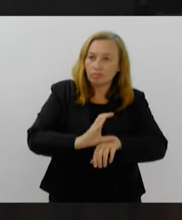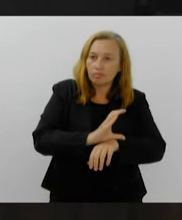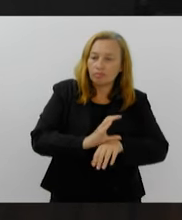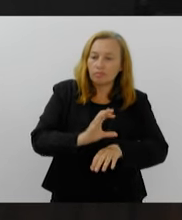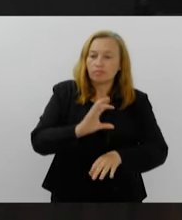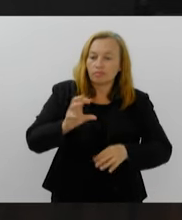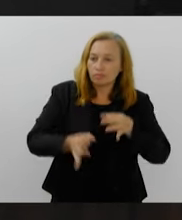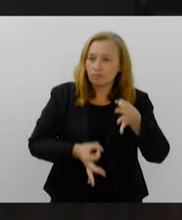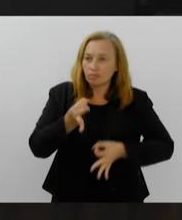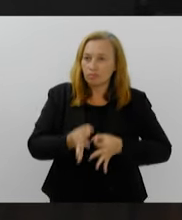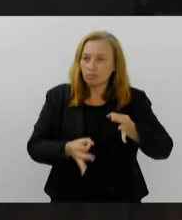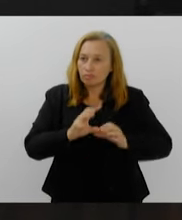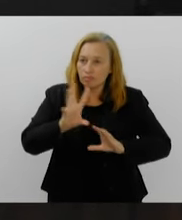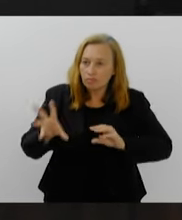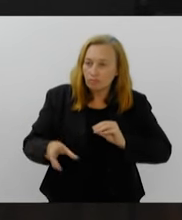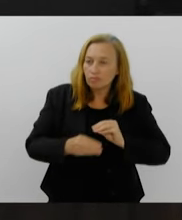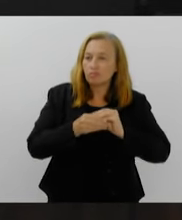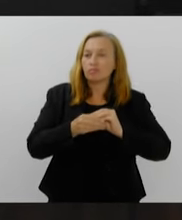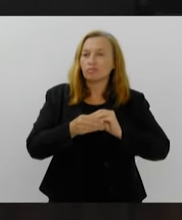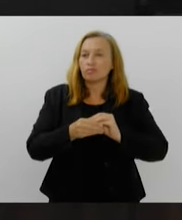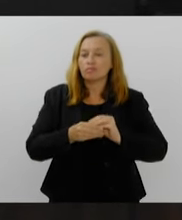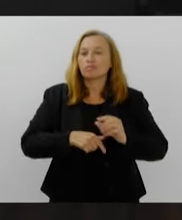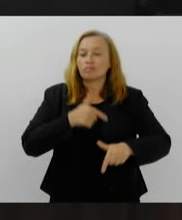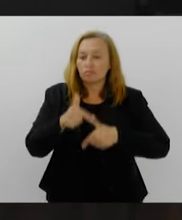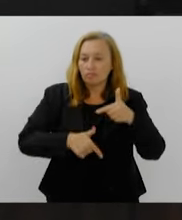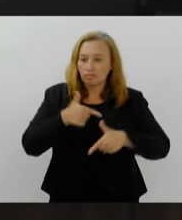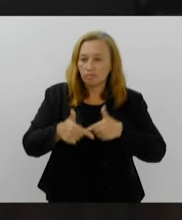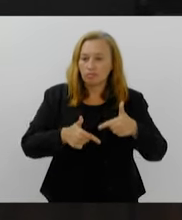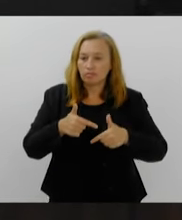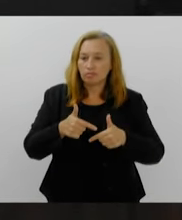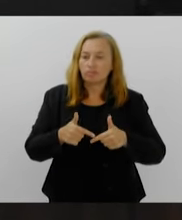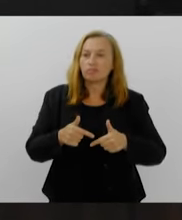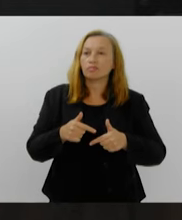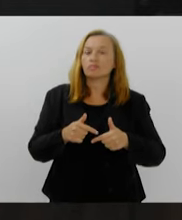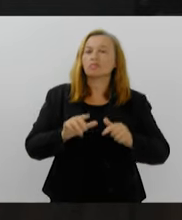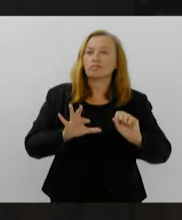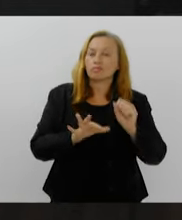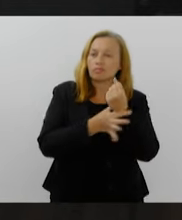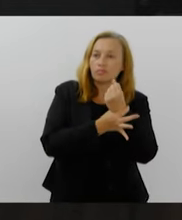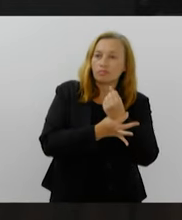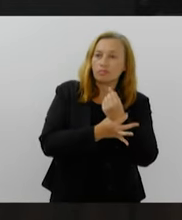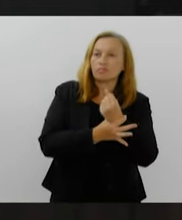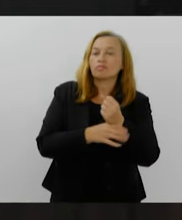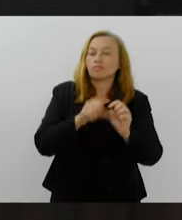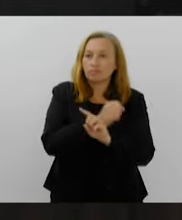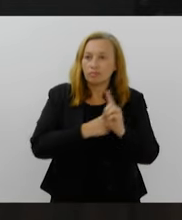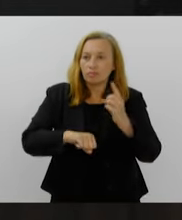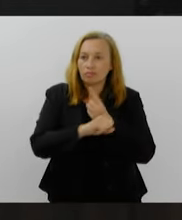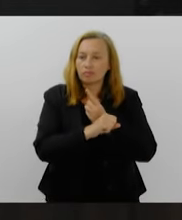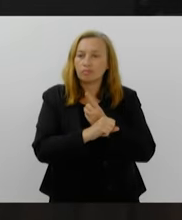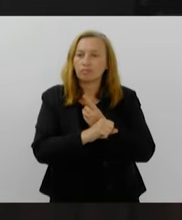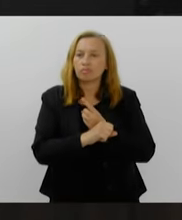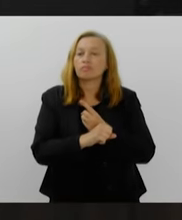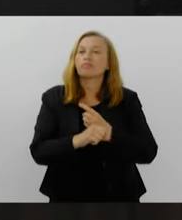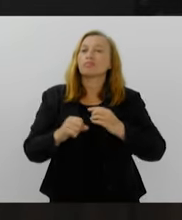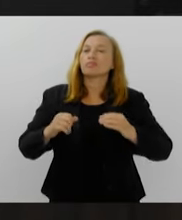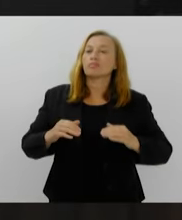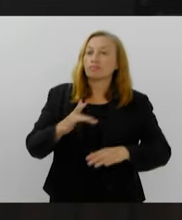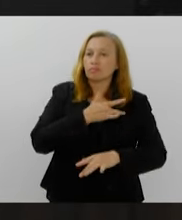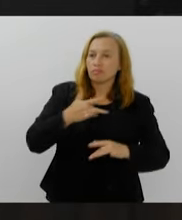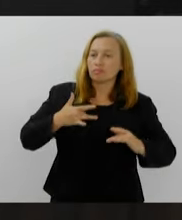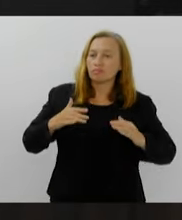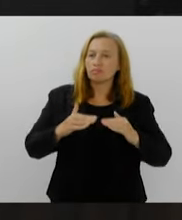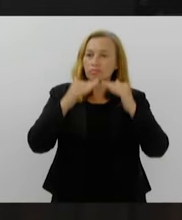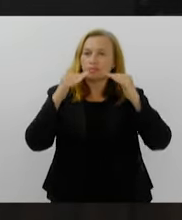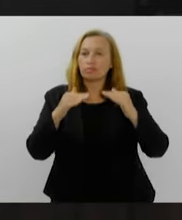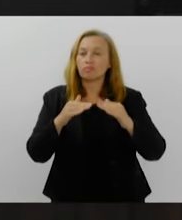constitucionalidade com emenda de trabalho legislação social de Seguridade Social favorável de saúde favorável com a emenda